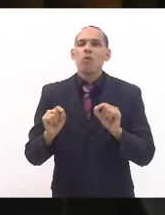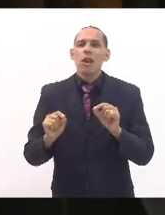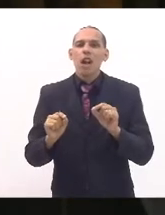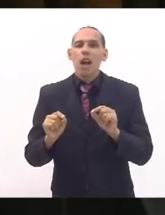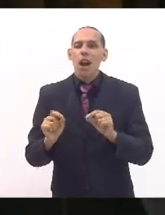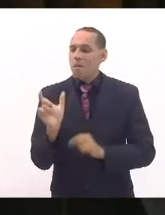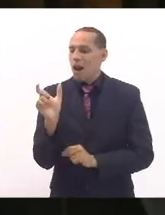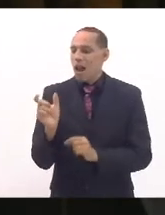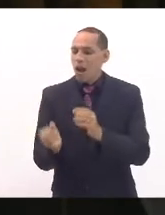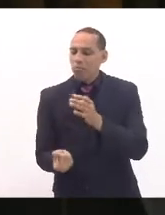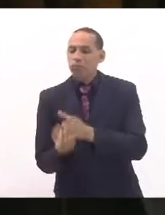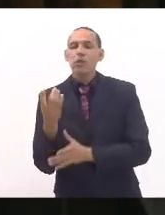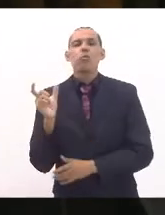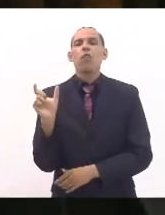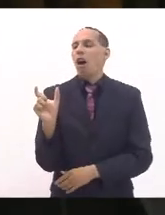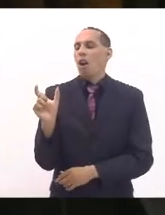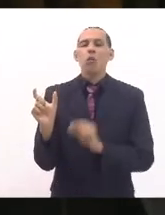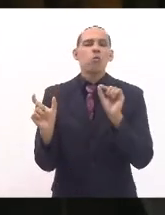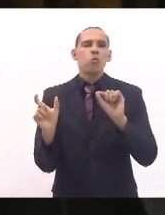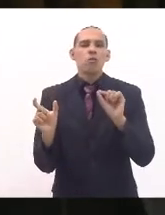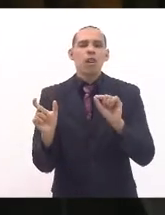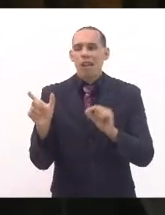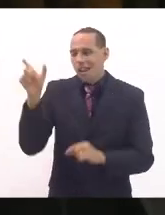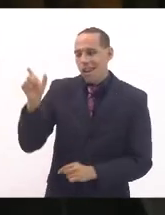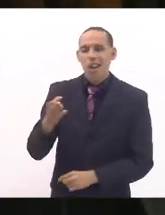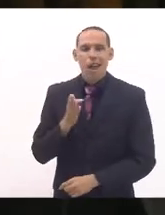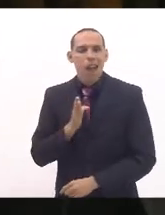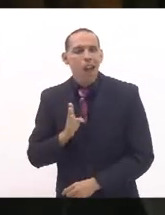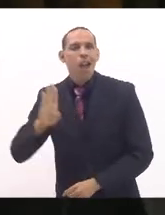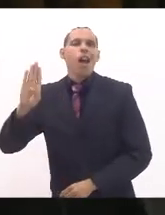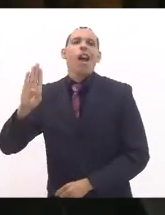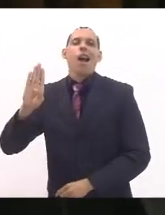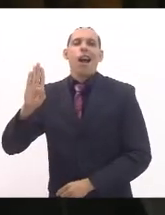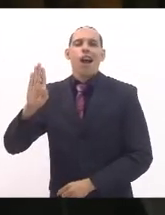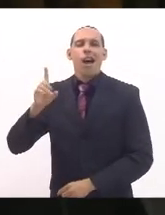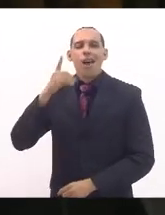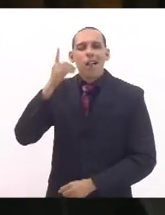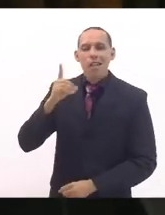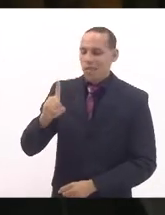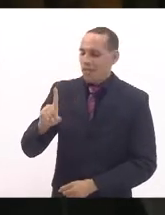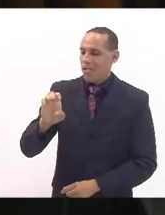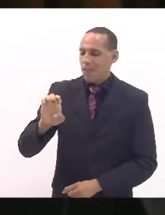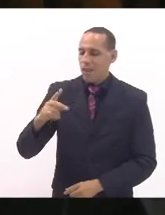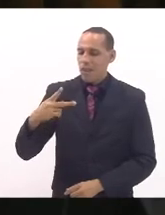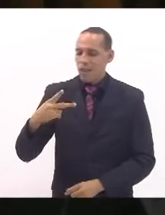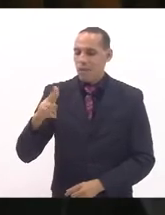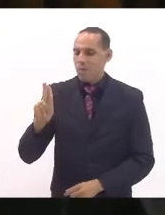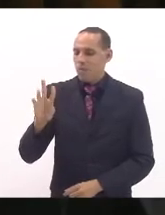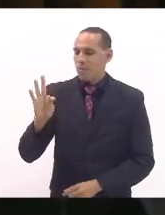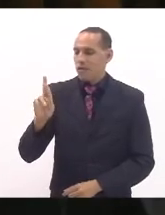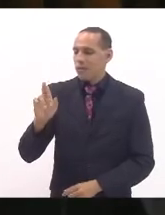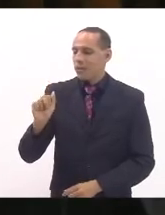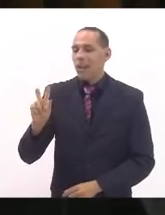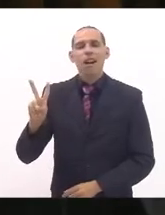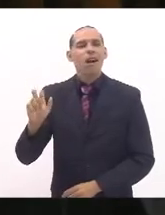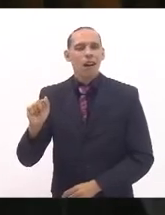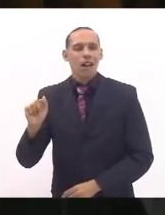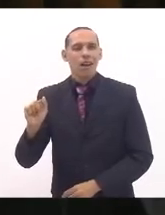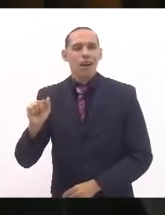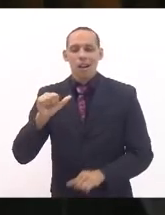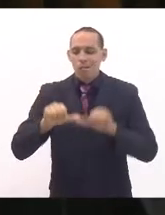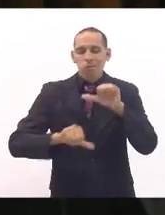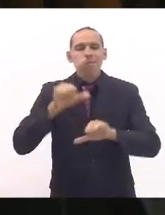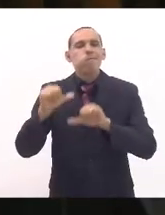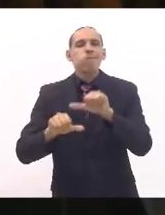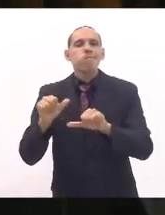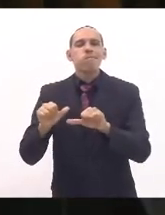palavra. Disse agora que será candidato a deputrava. Ou